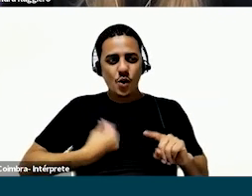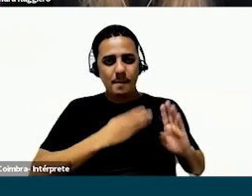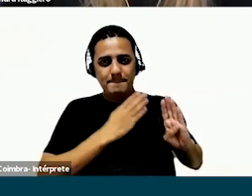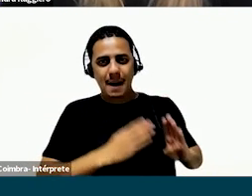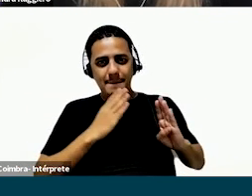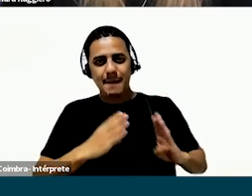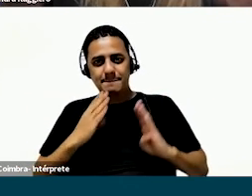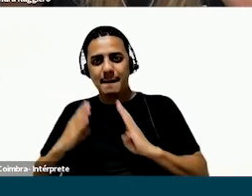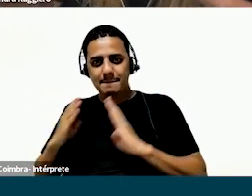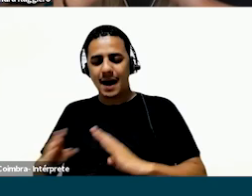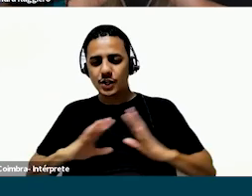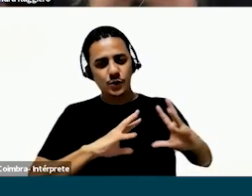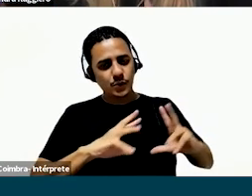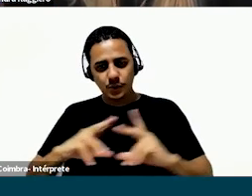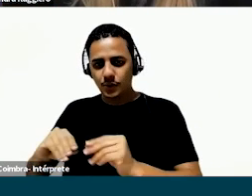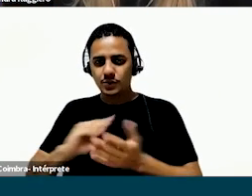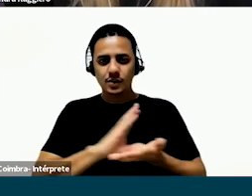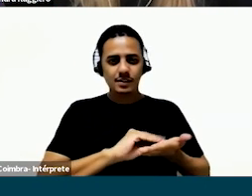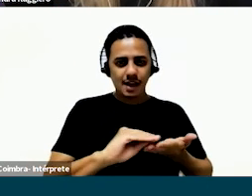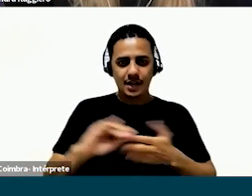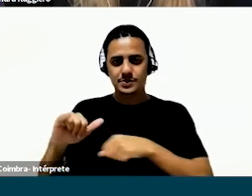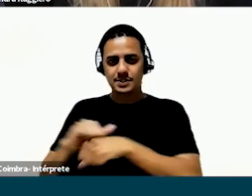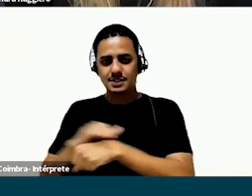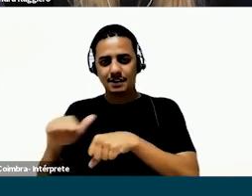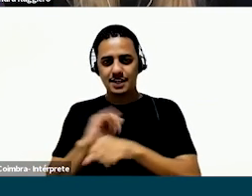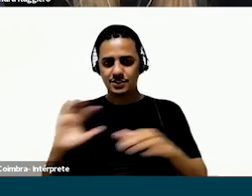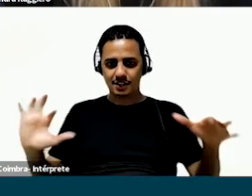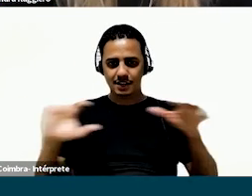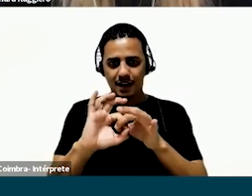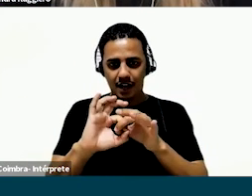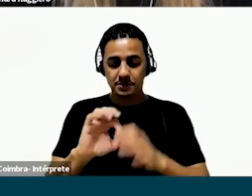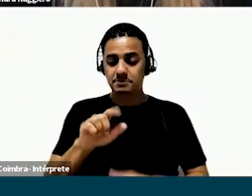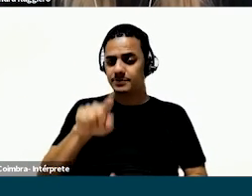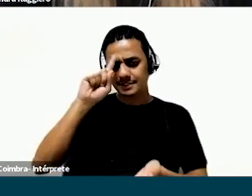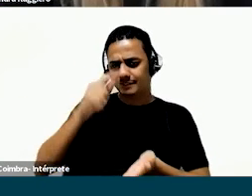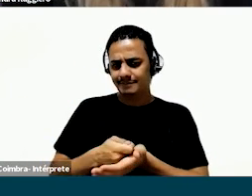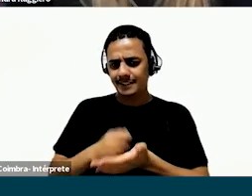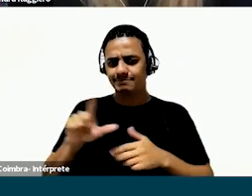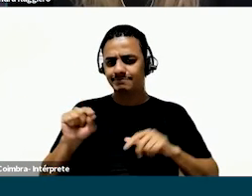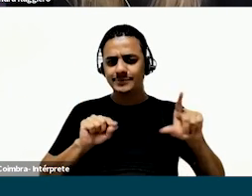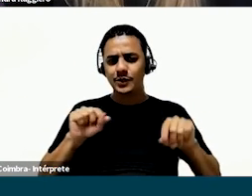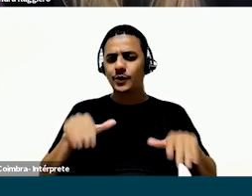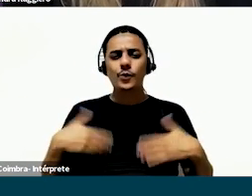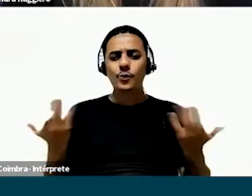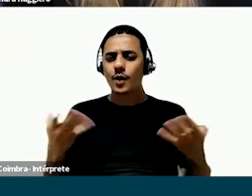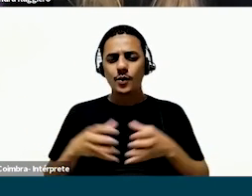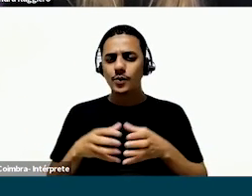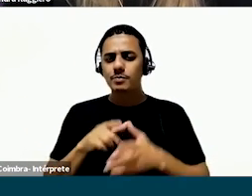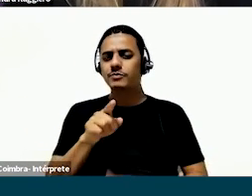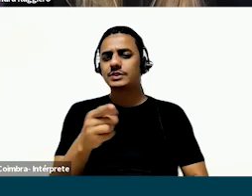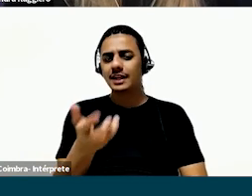ciclos, para, então, linkando, né, os nossos produtos de dados com a estratégia. Já se decidiu para qual grupo que você vai